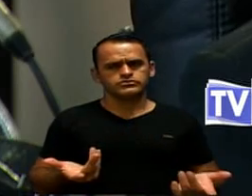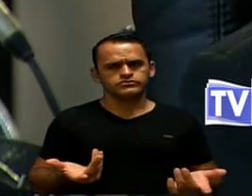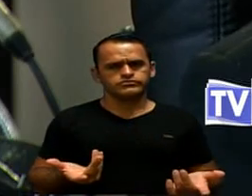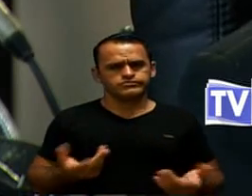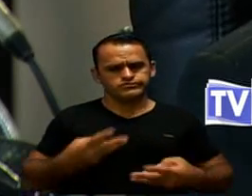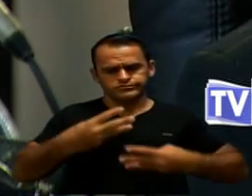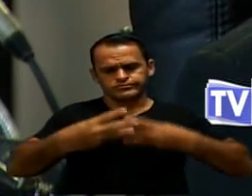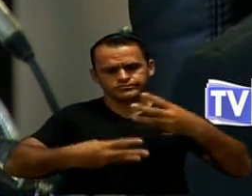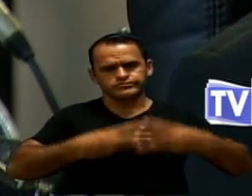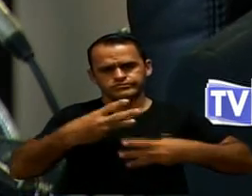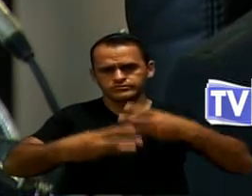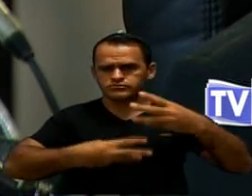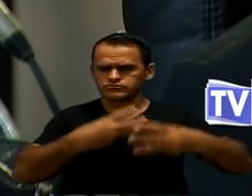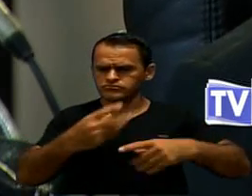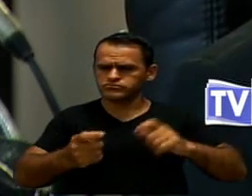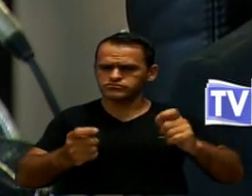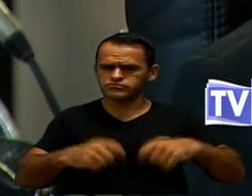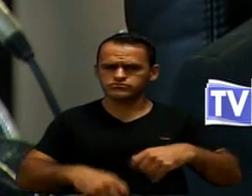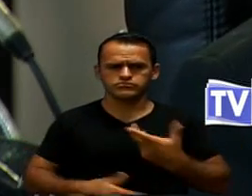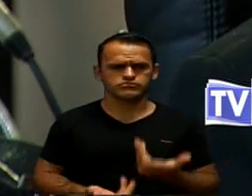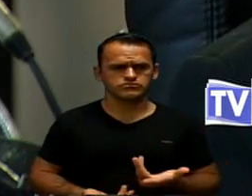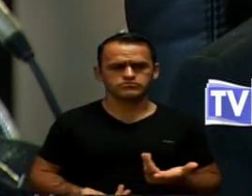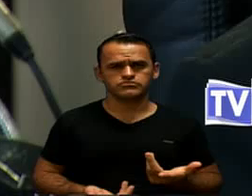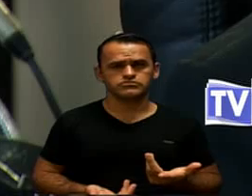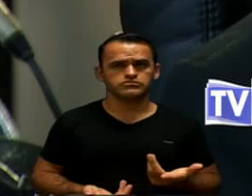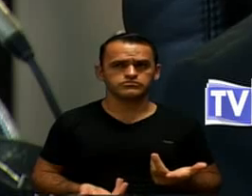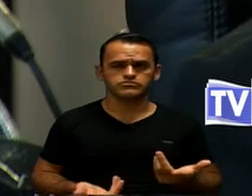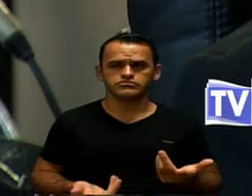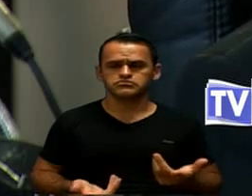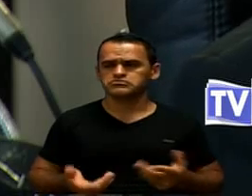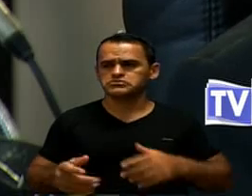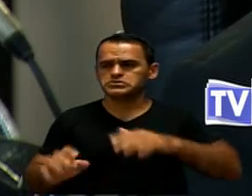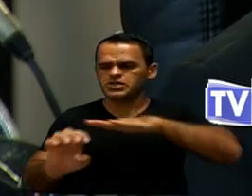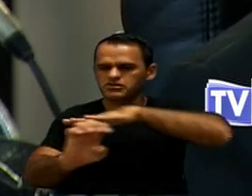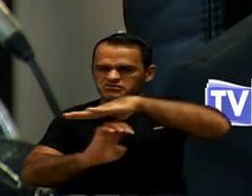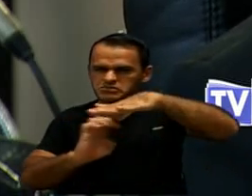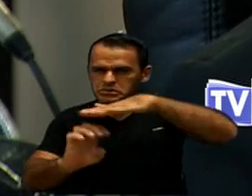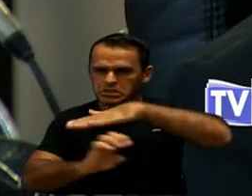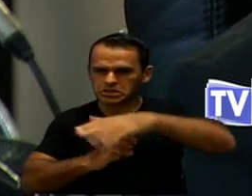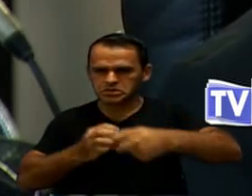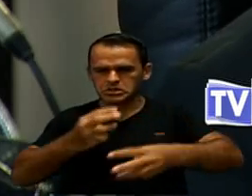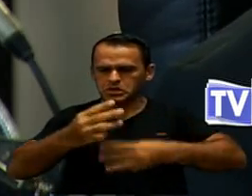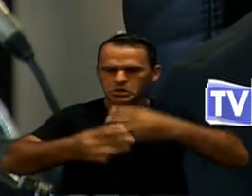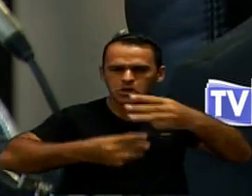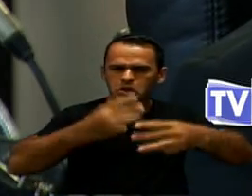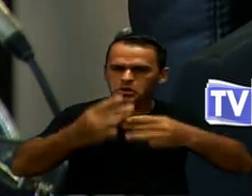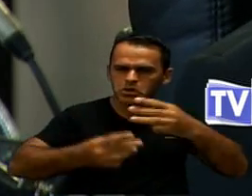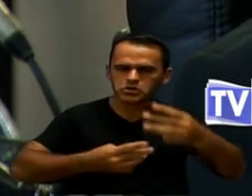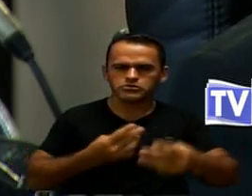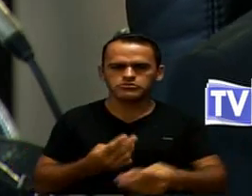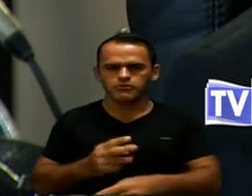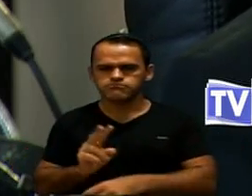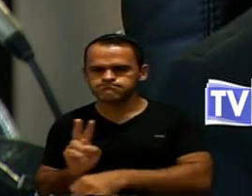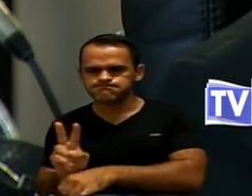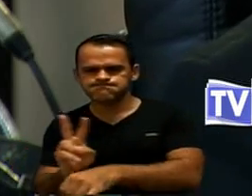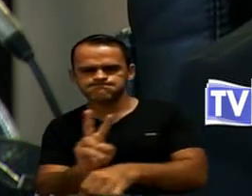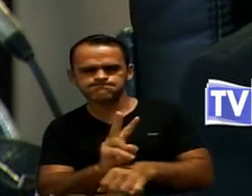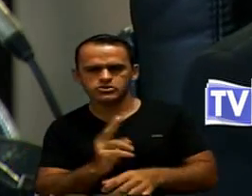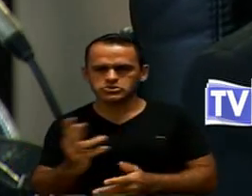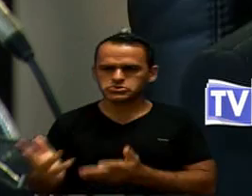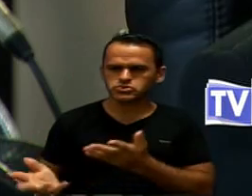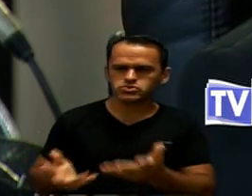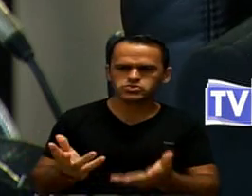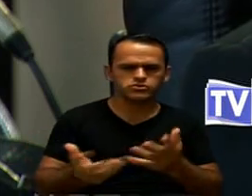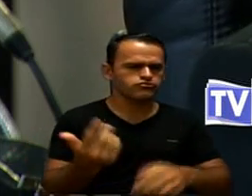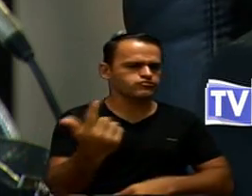Num processo de reciclagem. Não se valoriza as cooperativas, aquilo que eu acabei de falar, os 3%, não está tendo